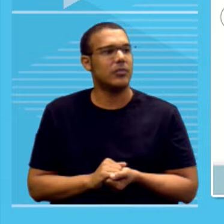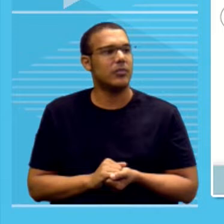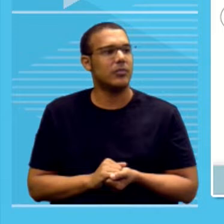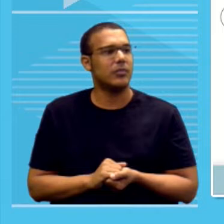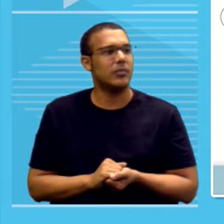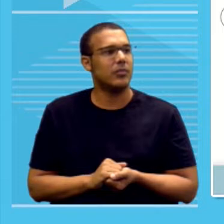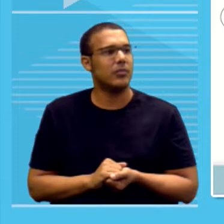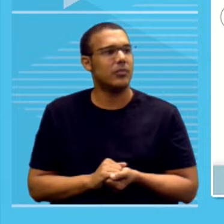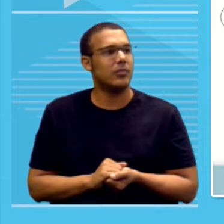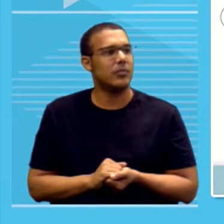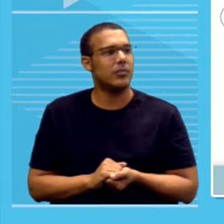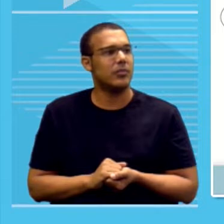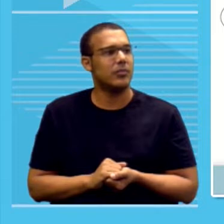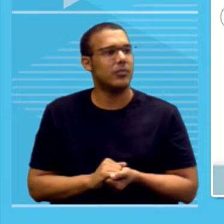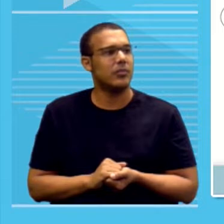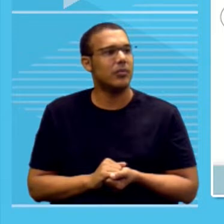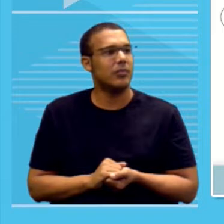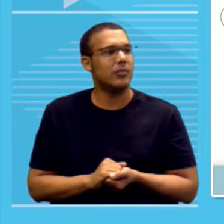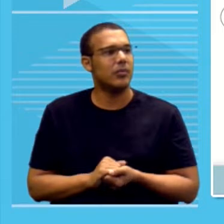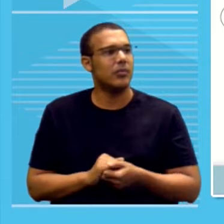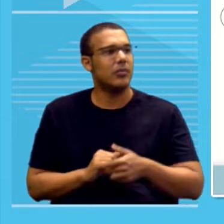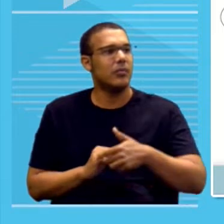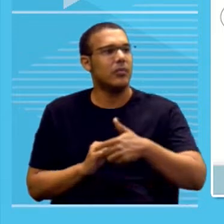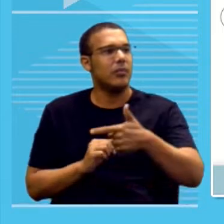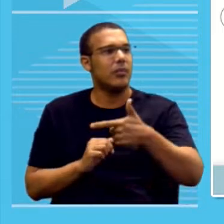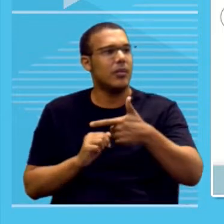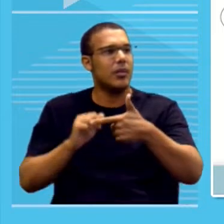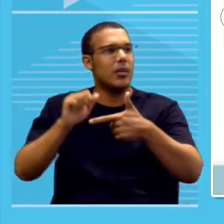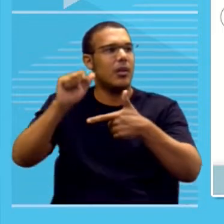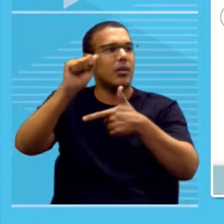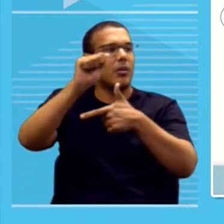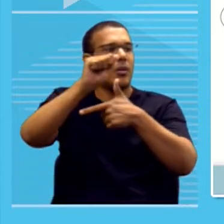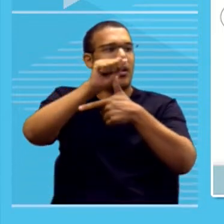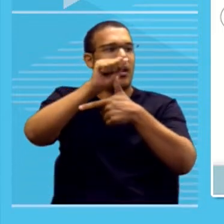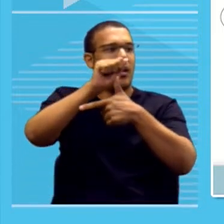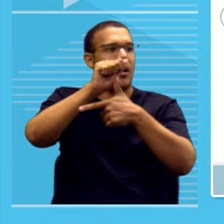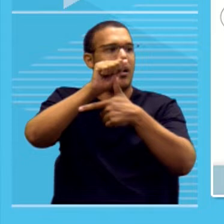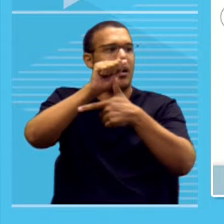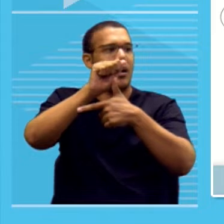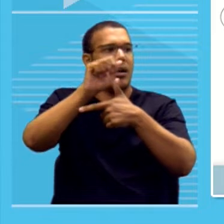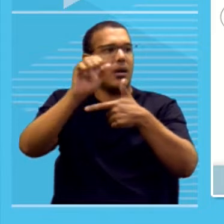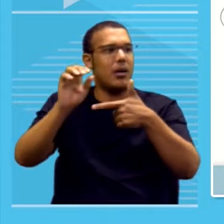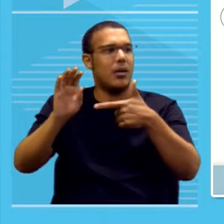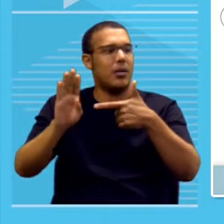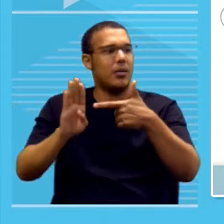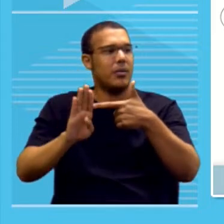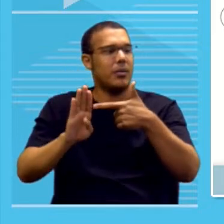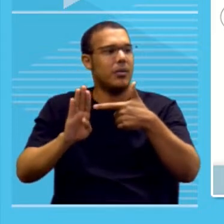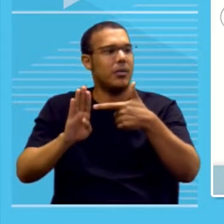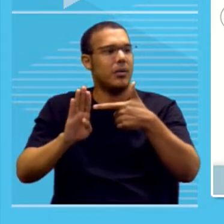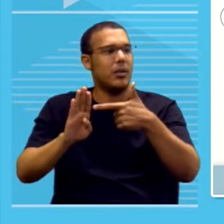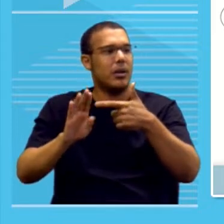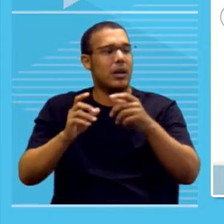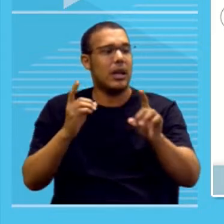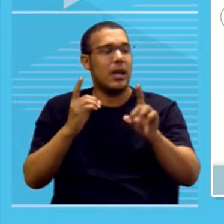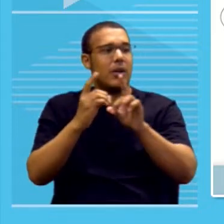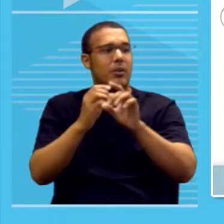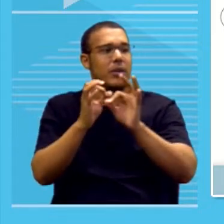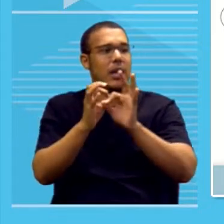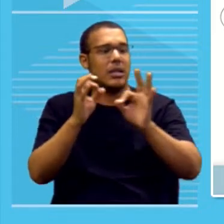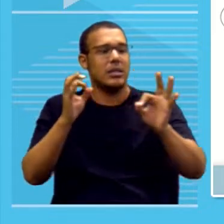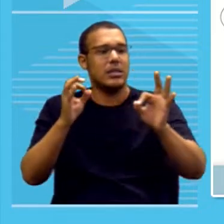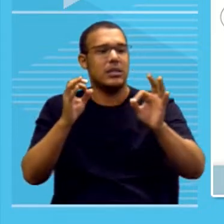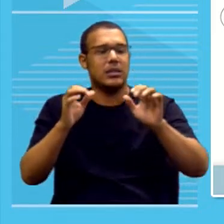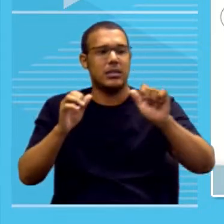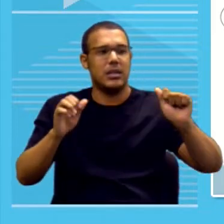É por isso aqui deu certo ponto a ponto b ele quer a distância entre esses